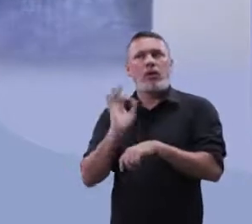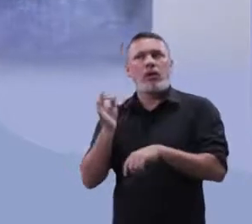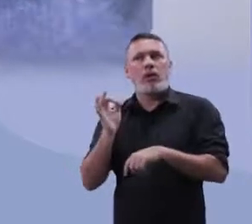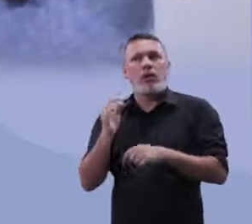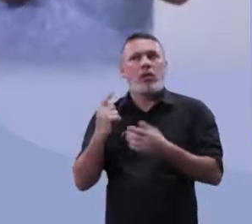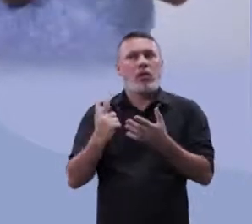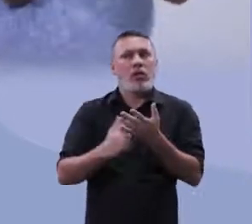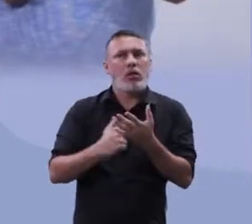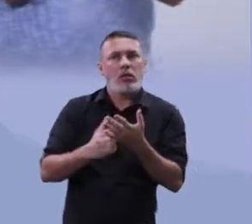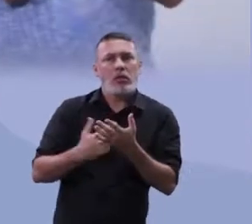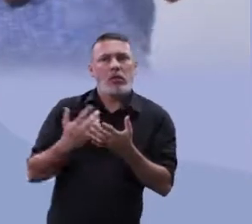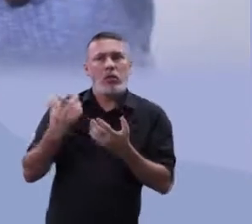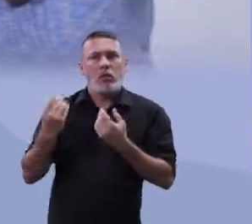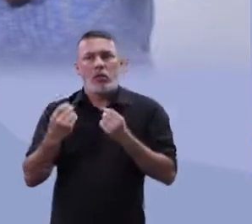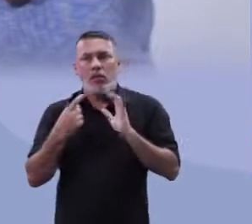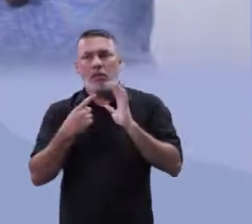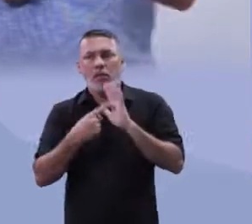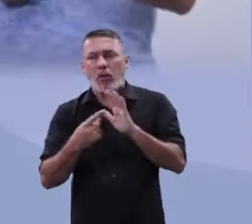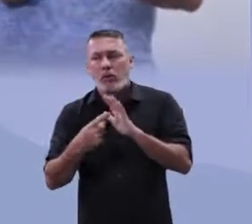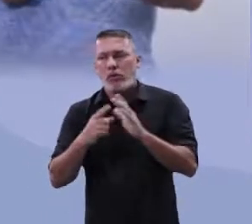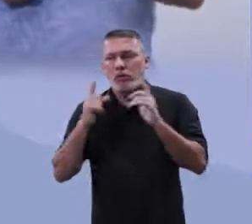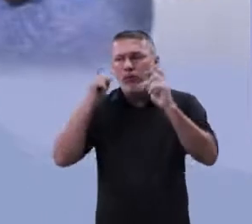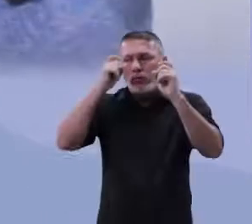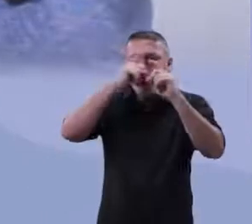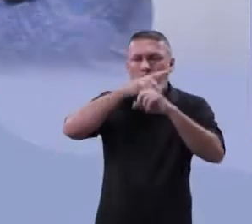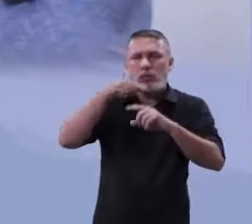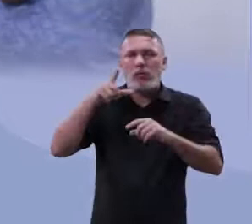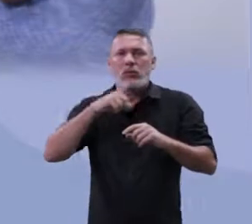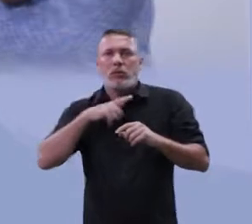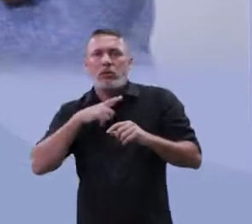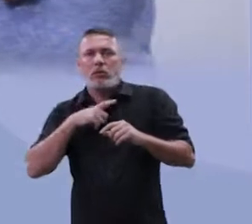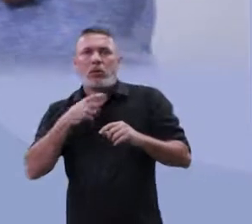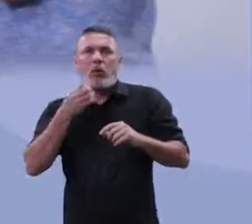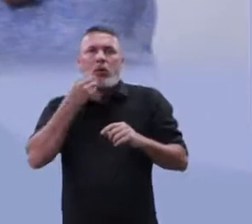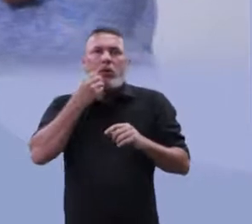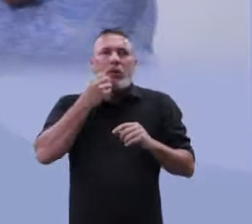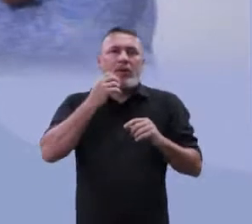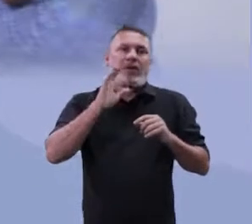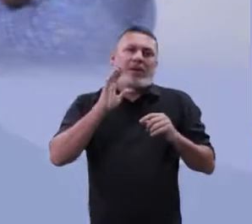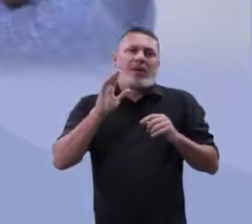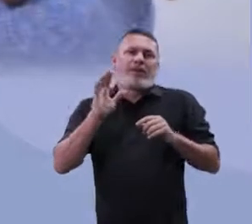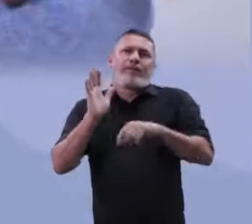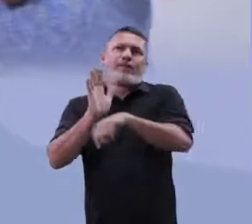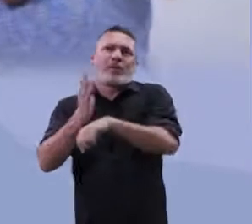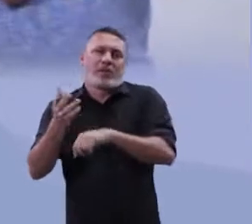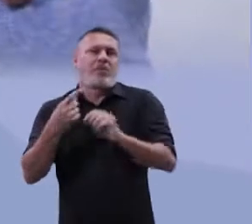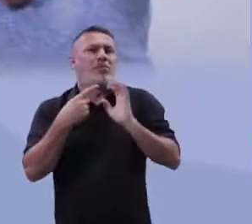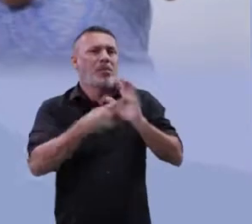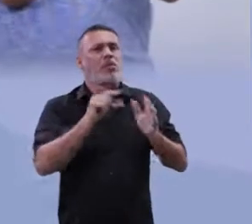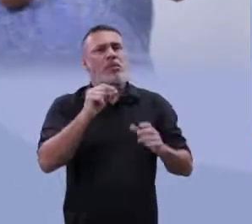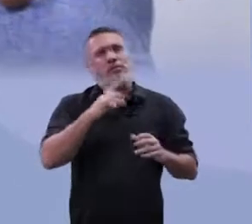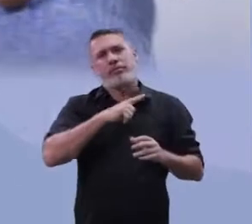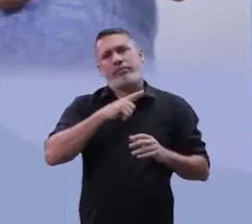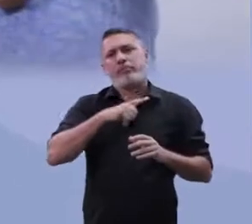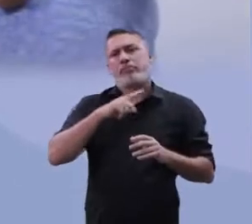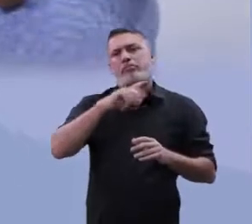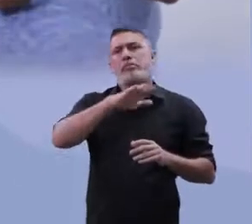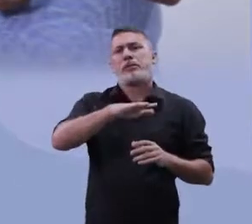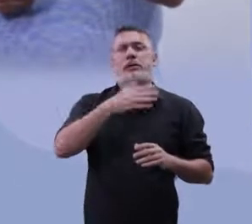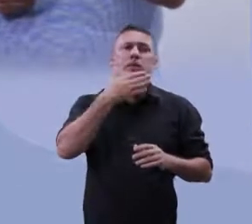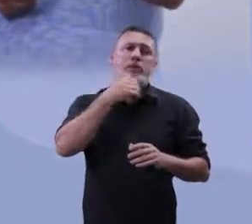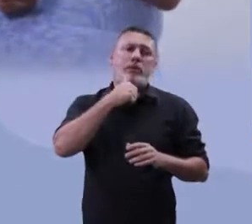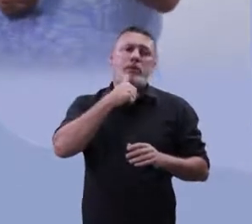nisso aí. O livro, ele mostra as dificuldades, né, presente, obviamente, na ficção, de um rapaz que queria